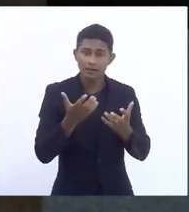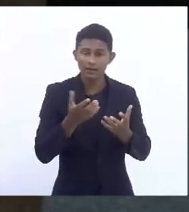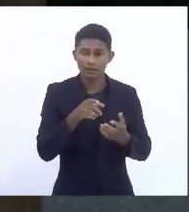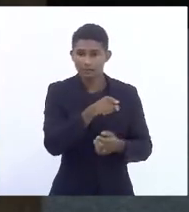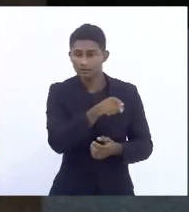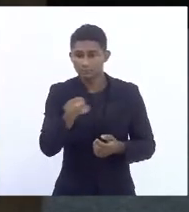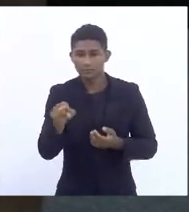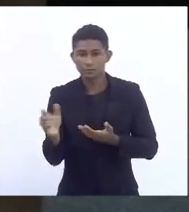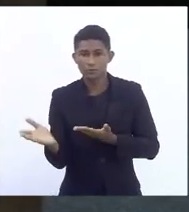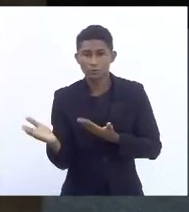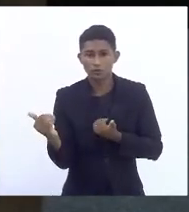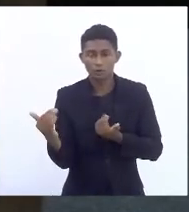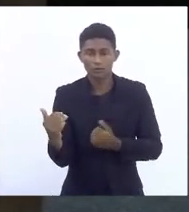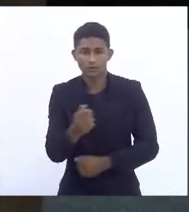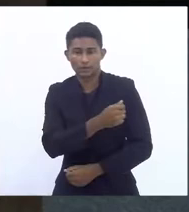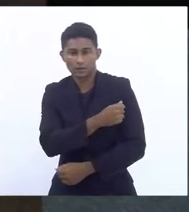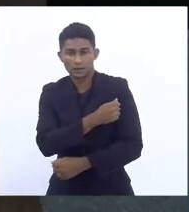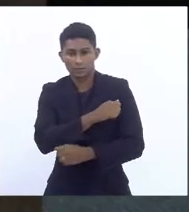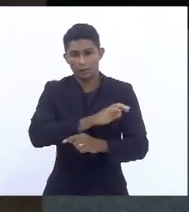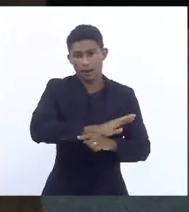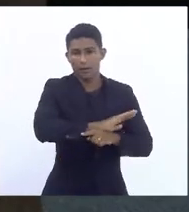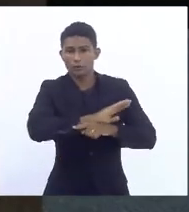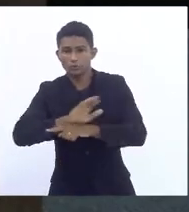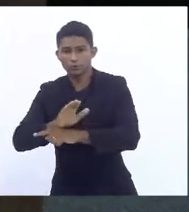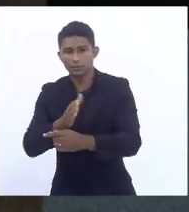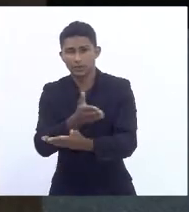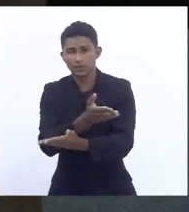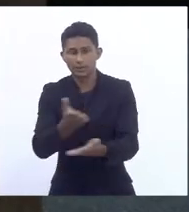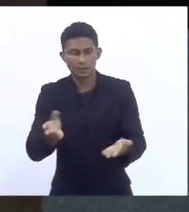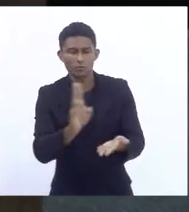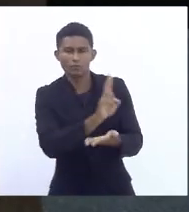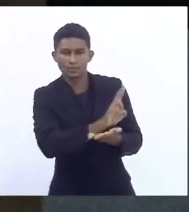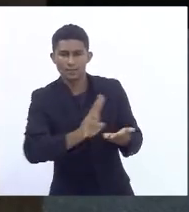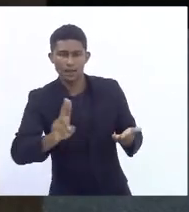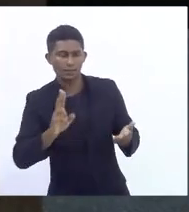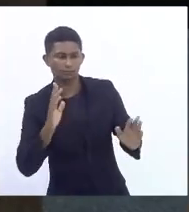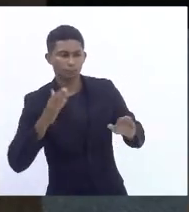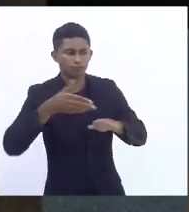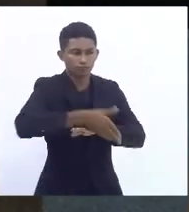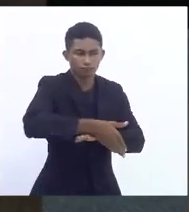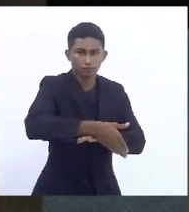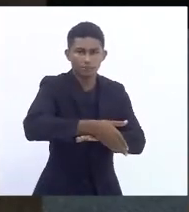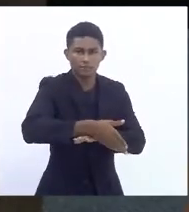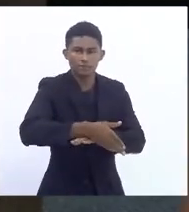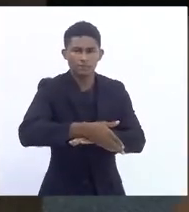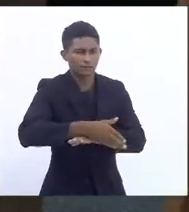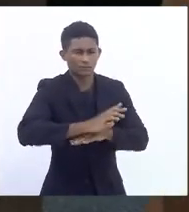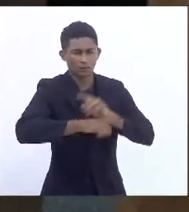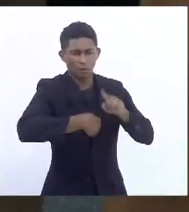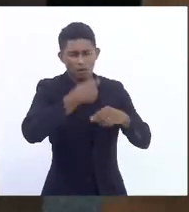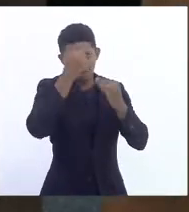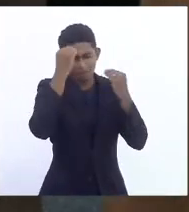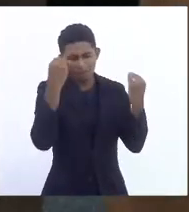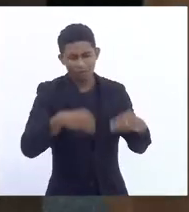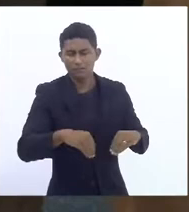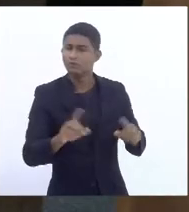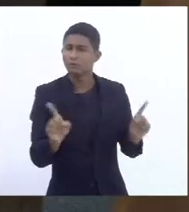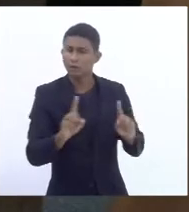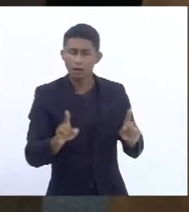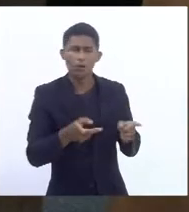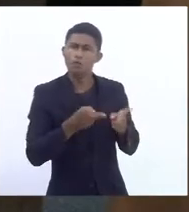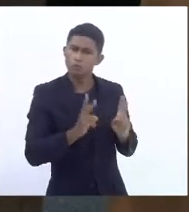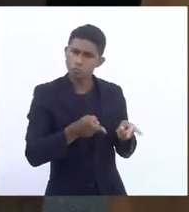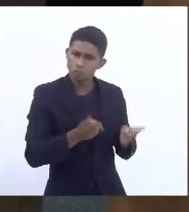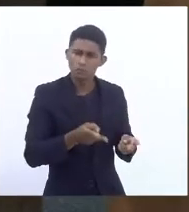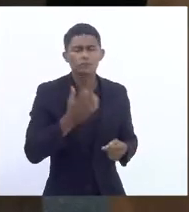permanência desses estudantes, né, no ensino superior. Nós sabemos as dificuldades que enfrentam boa parte dos estudantes, por exemplo, em relação